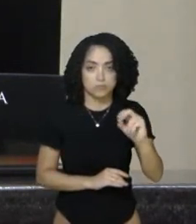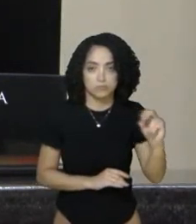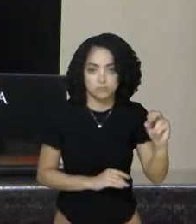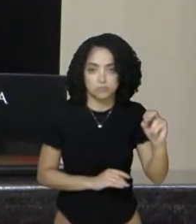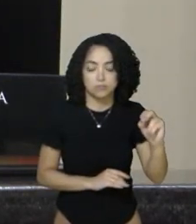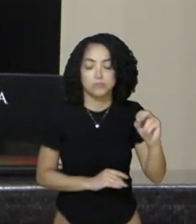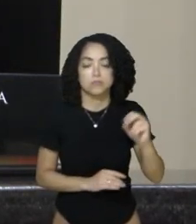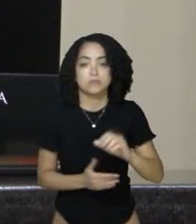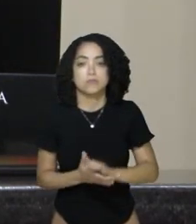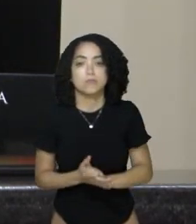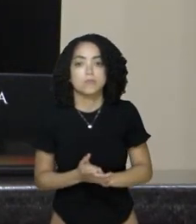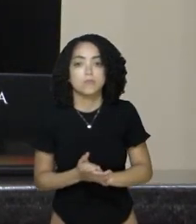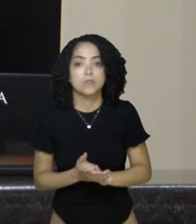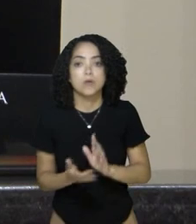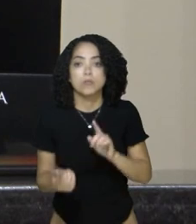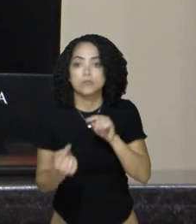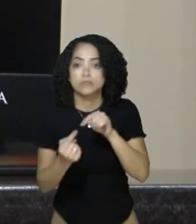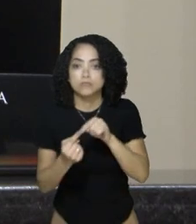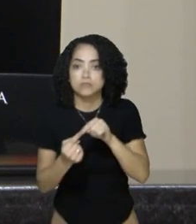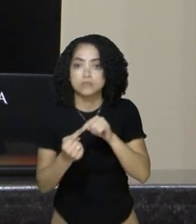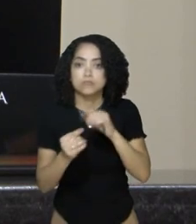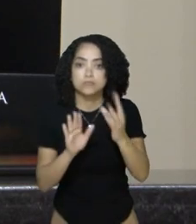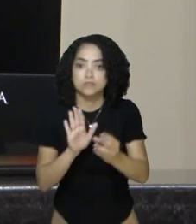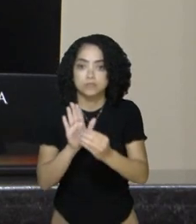fim de acrescentar o artigo